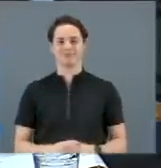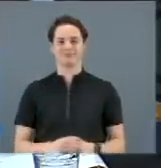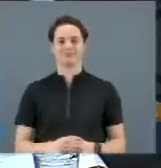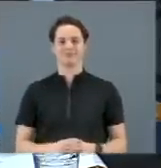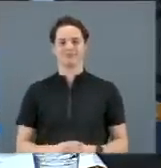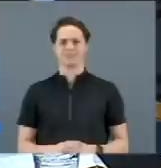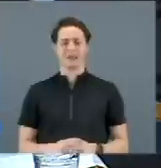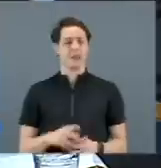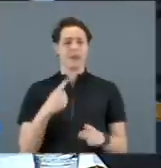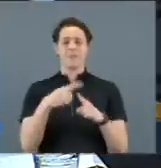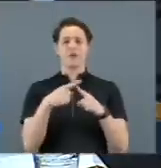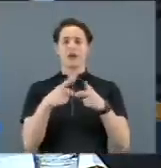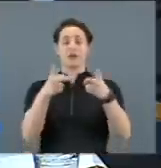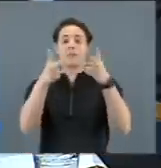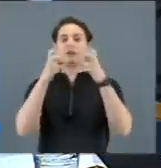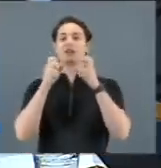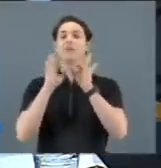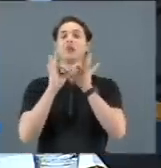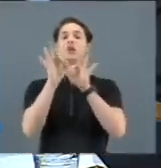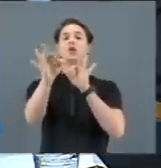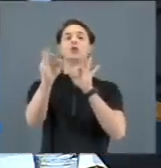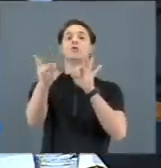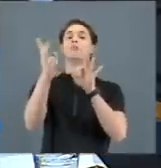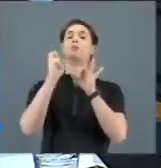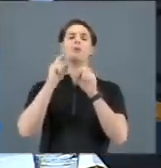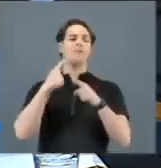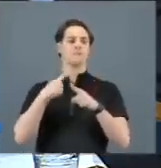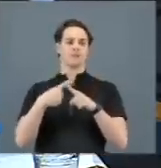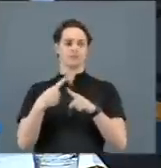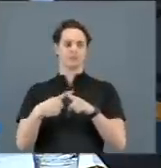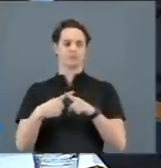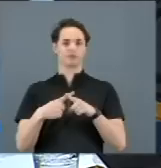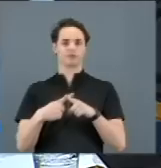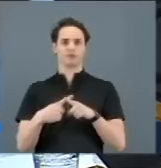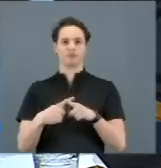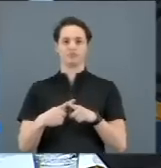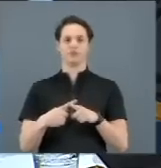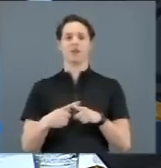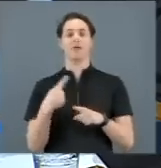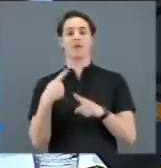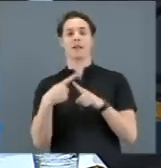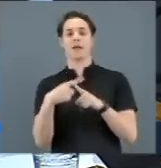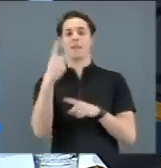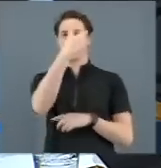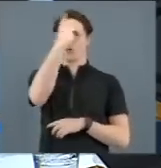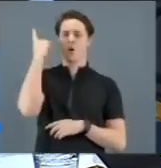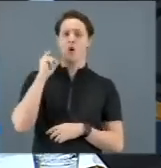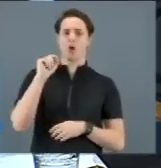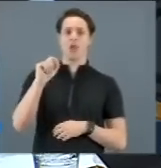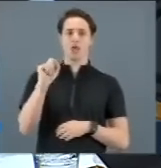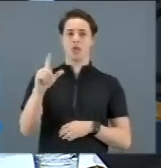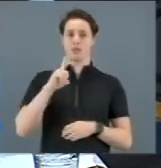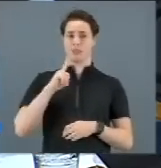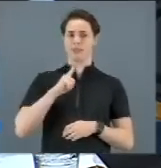E por que não enxerga de longe? Porque pega retratos, frações